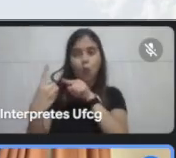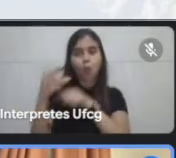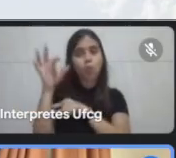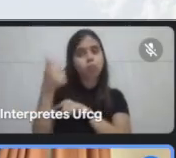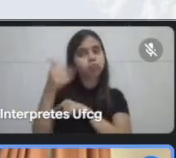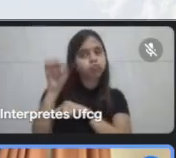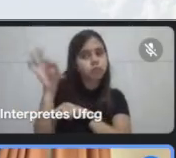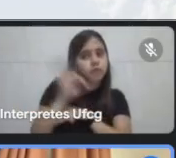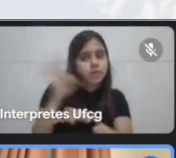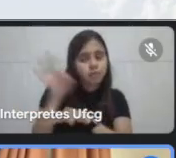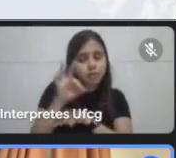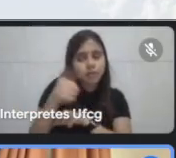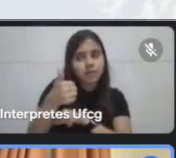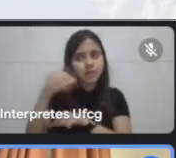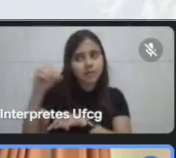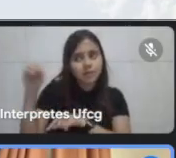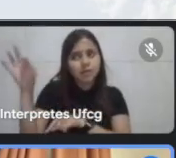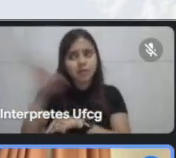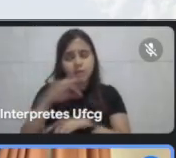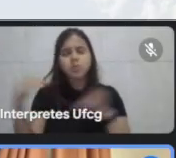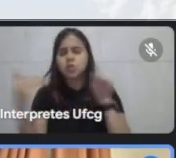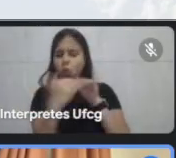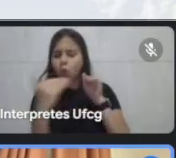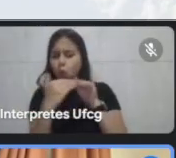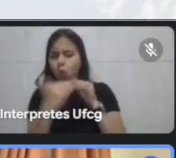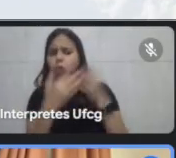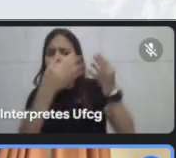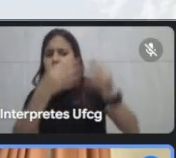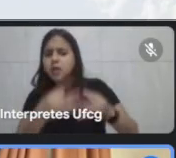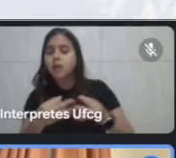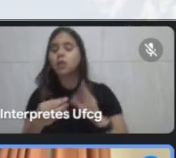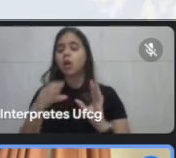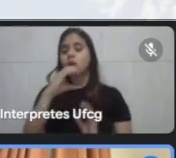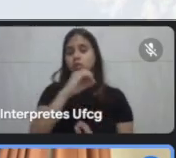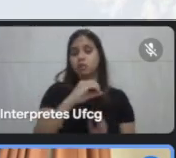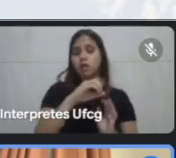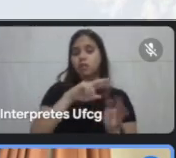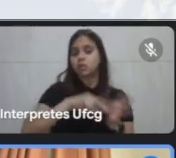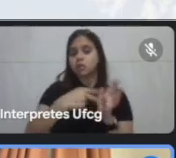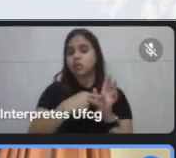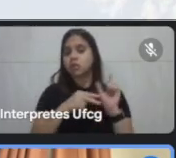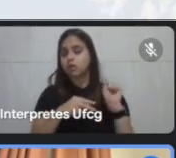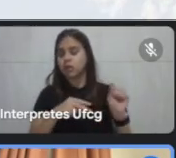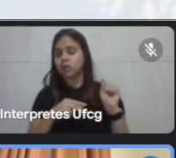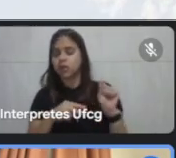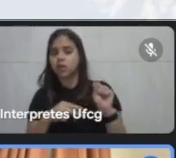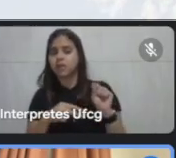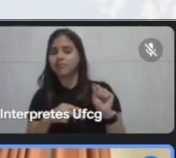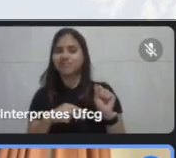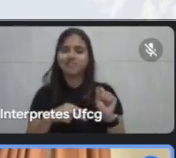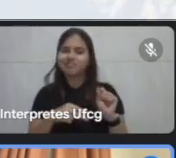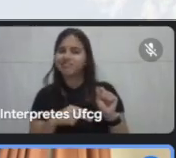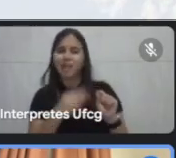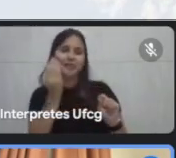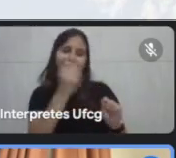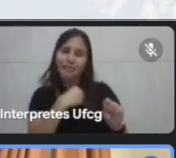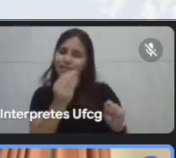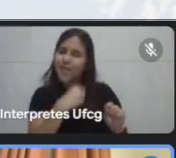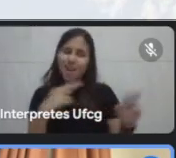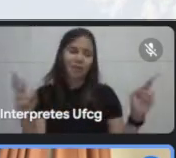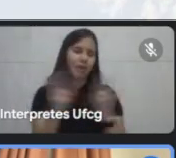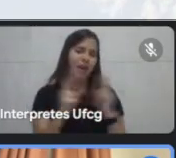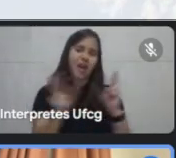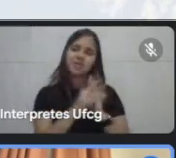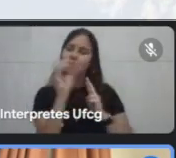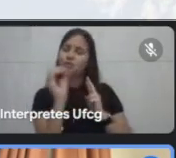100% de concordância, coerência, e 0 seria uma correlação muito fraca. Então, seria quando